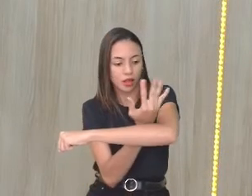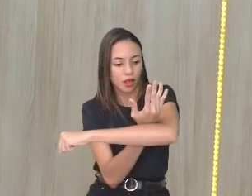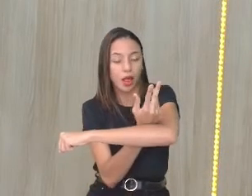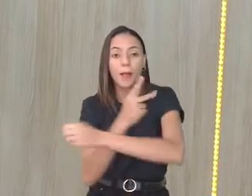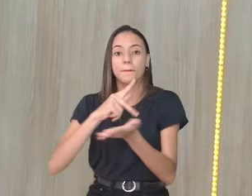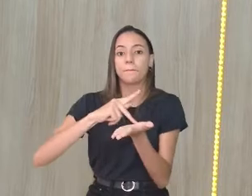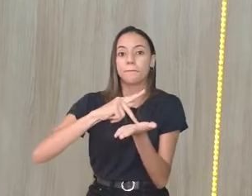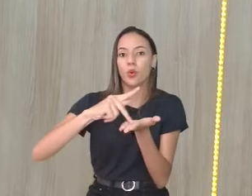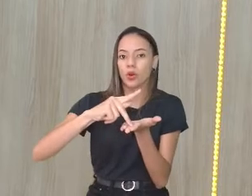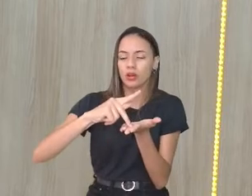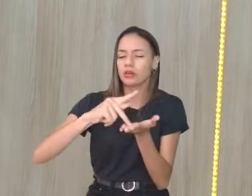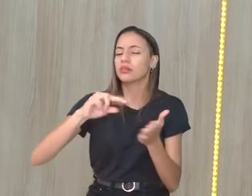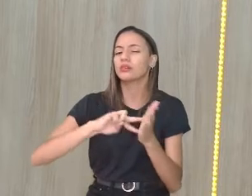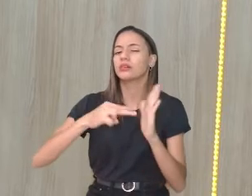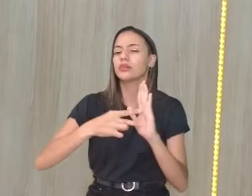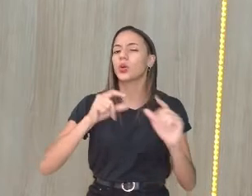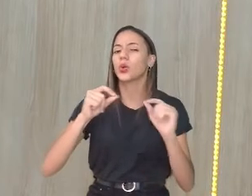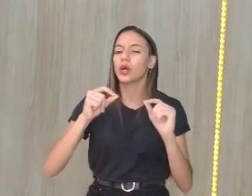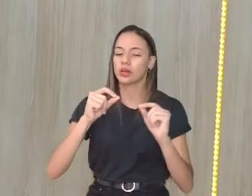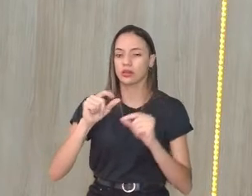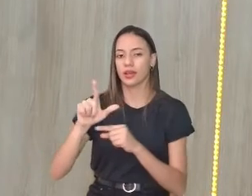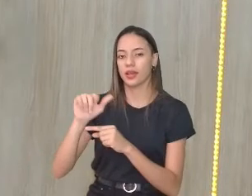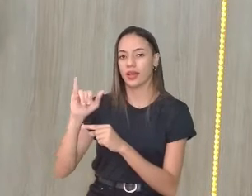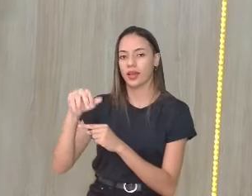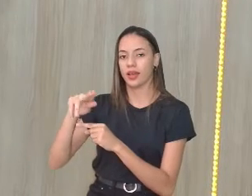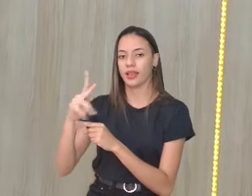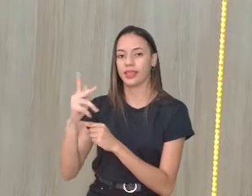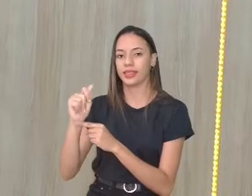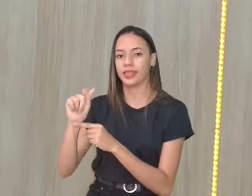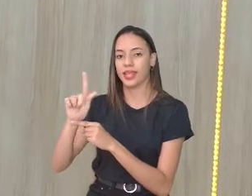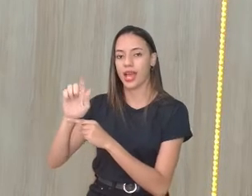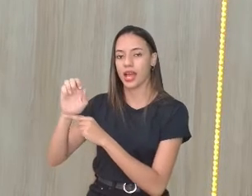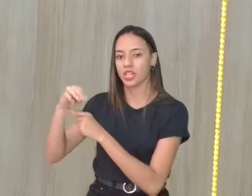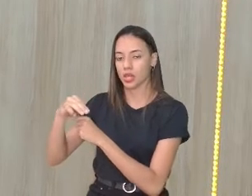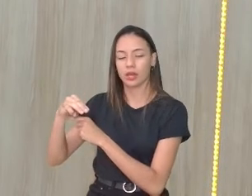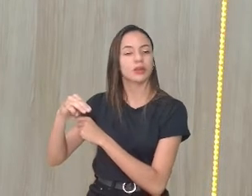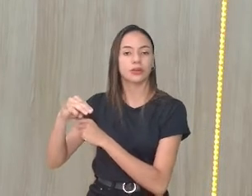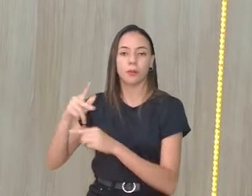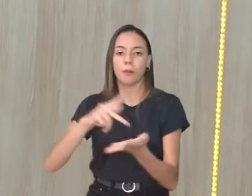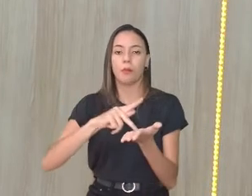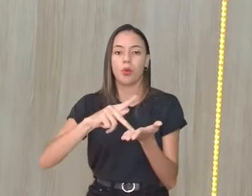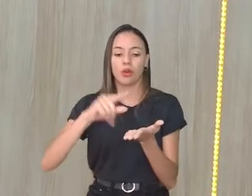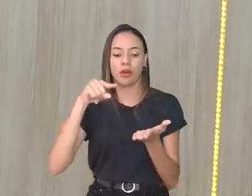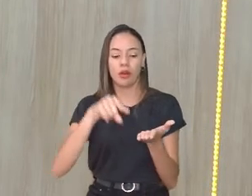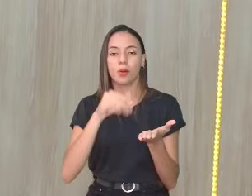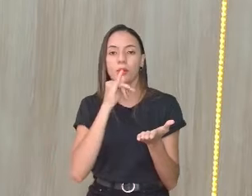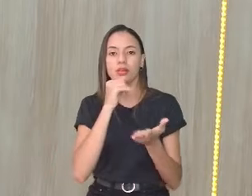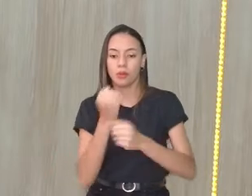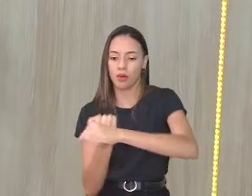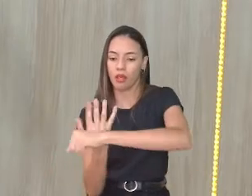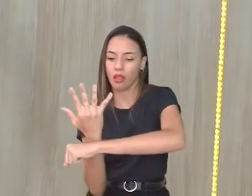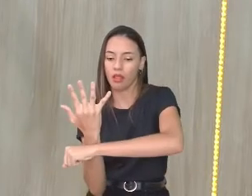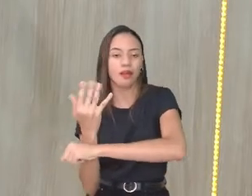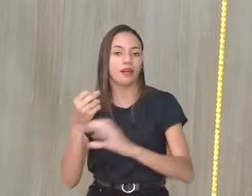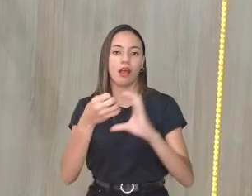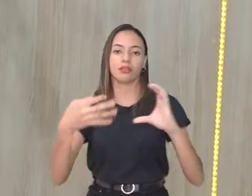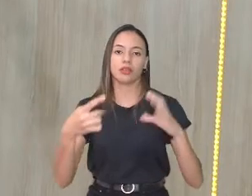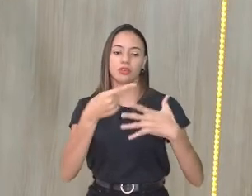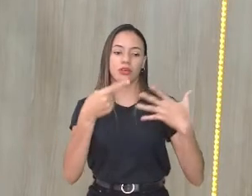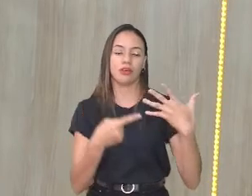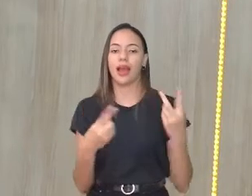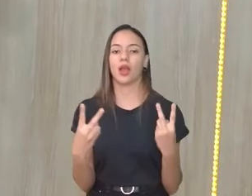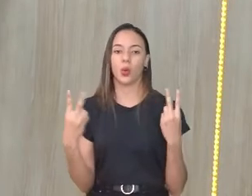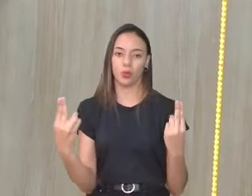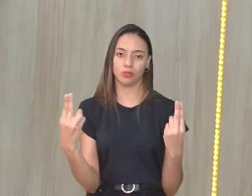quer dizer isso? Uma linhagem pura, ela só vai gerar descendentes com as mesmas